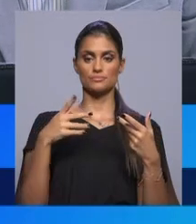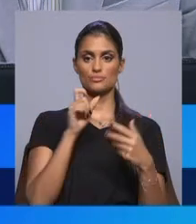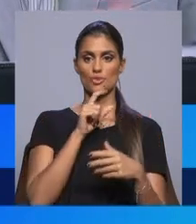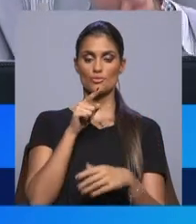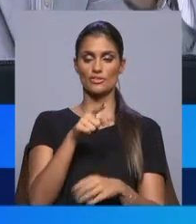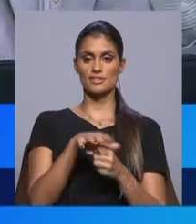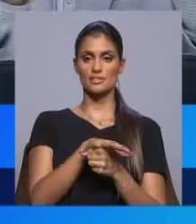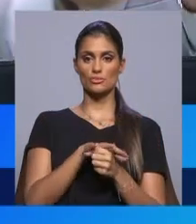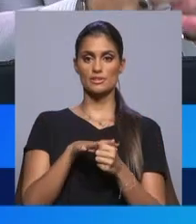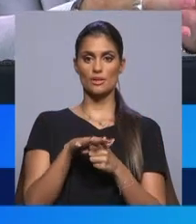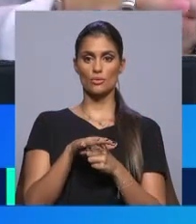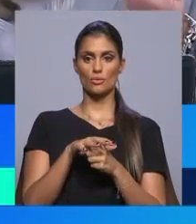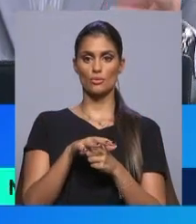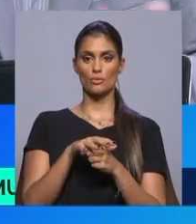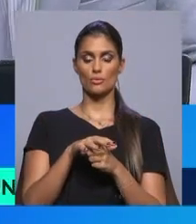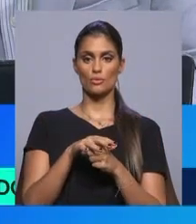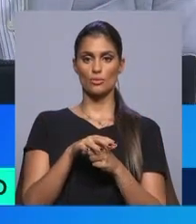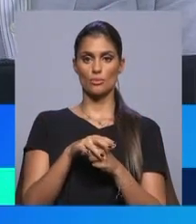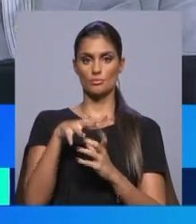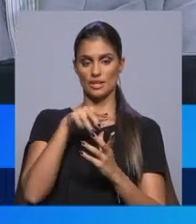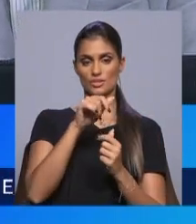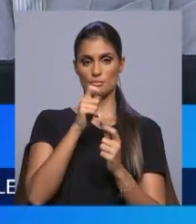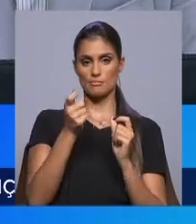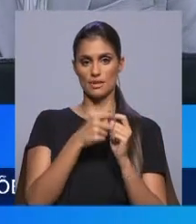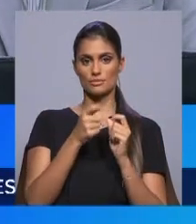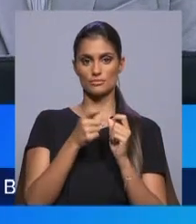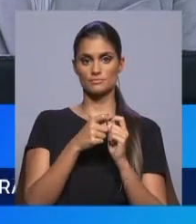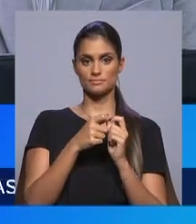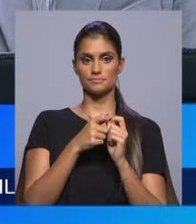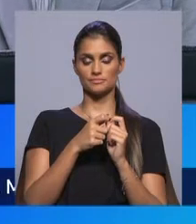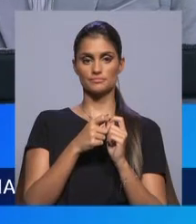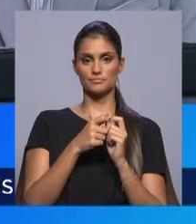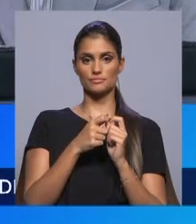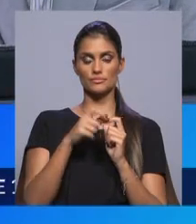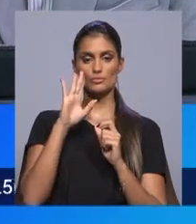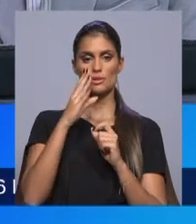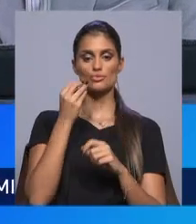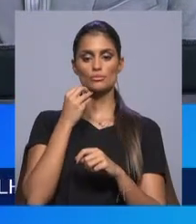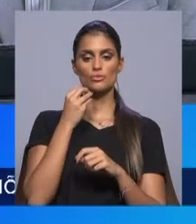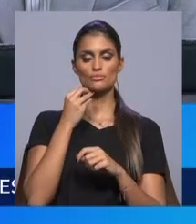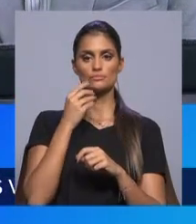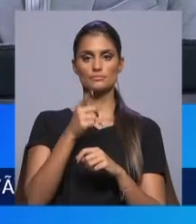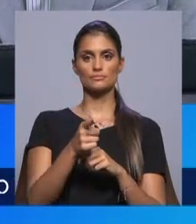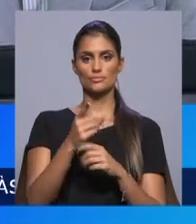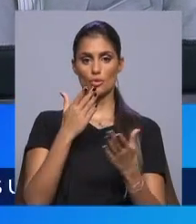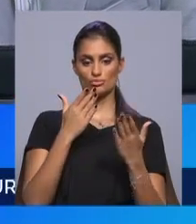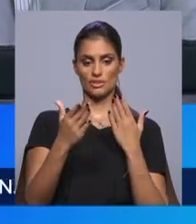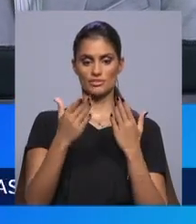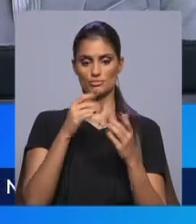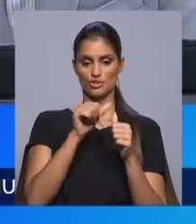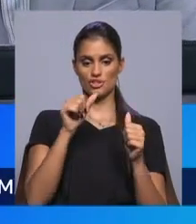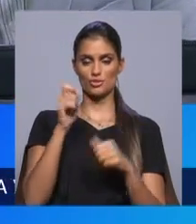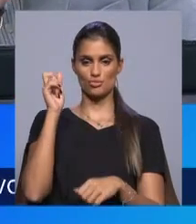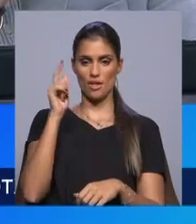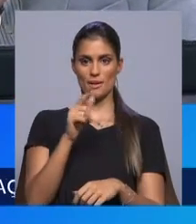esta tendência de planetas muito próximos perderem a sua atmosfera. E sabes como é que isto tem um contraponto muito giro para o nosso sistema solar? É